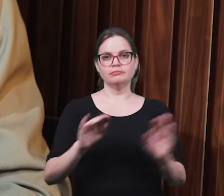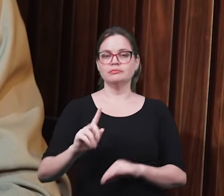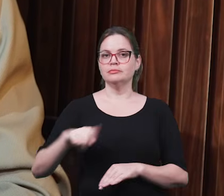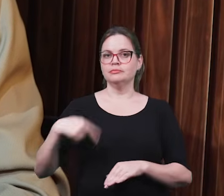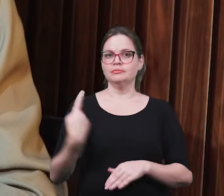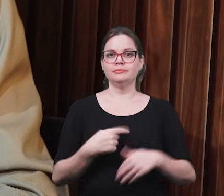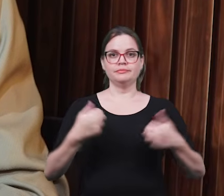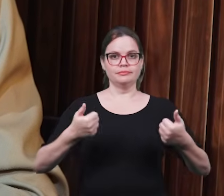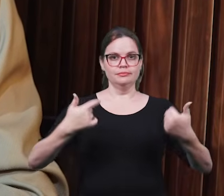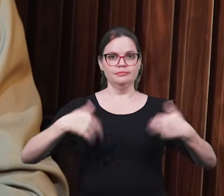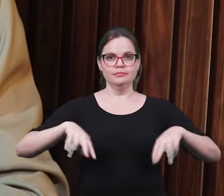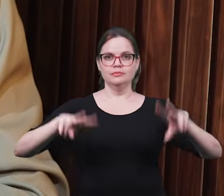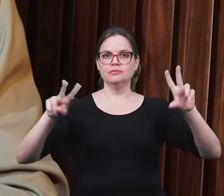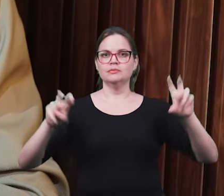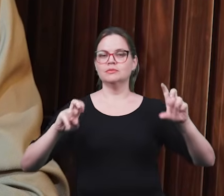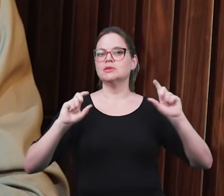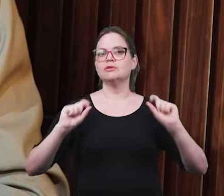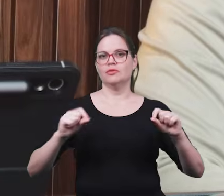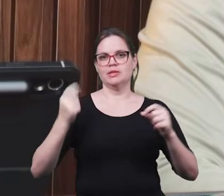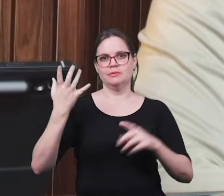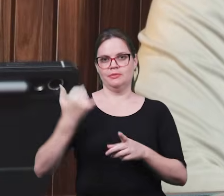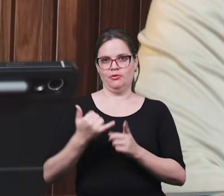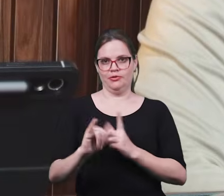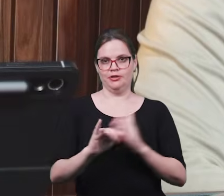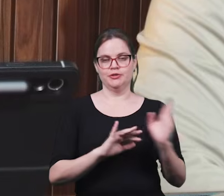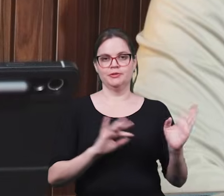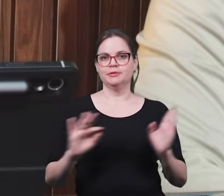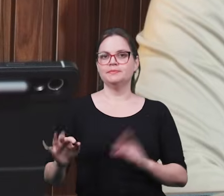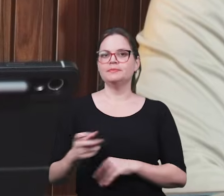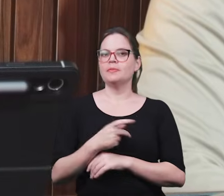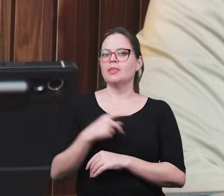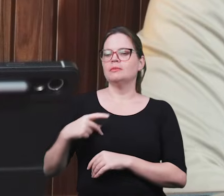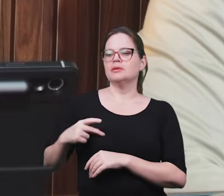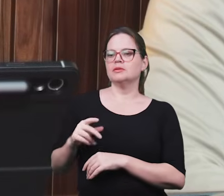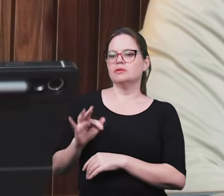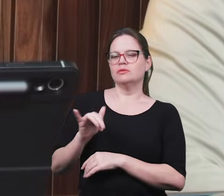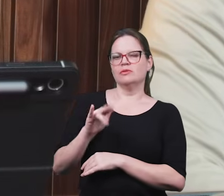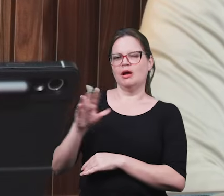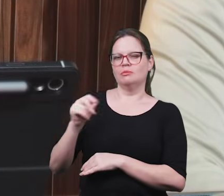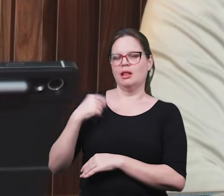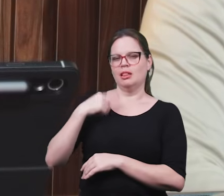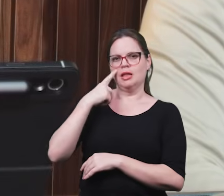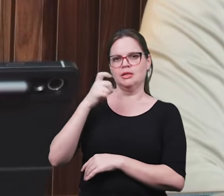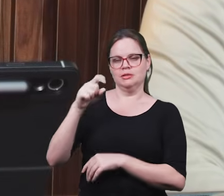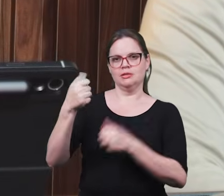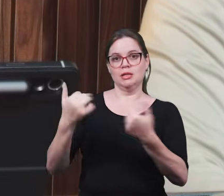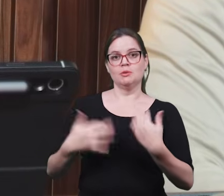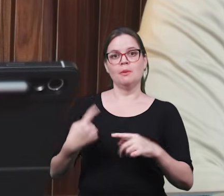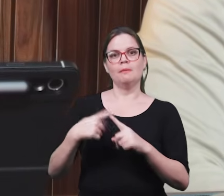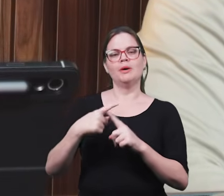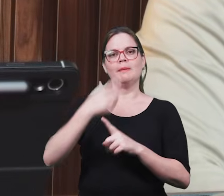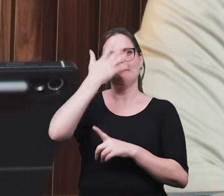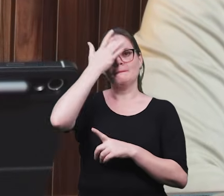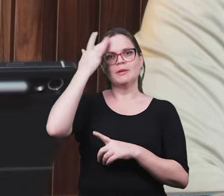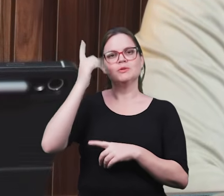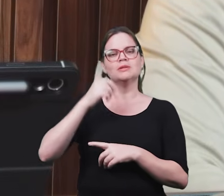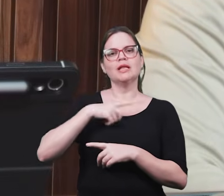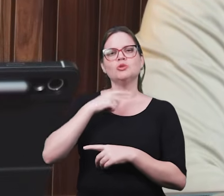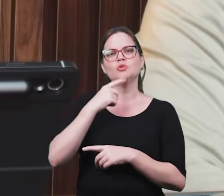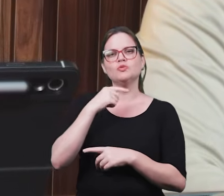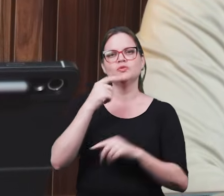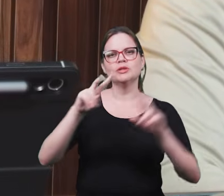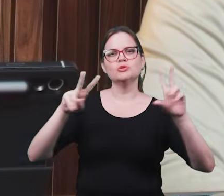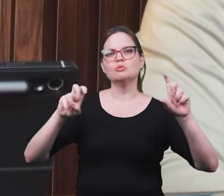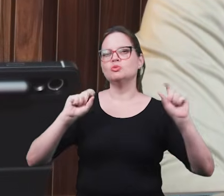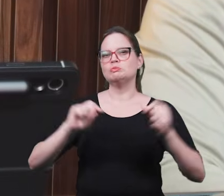que é profética, pastor Lauro. Pastor Fábio, muito interessante, foi dito no início, né? Muitos têm dúvida a respeito do